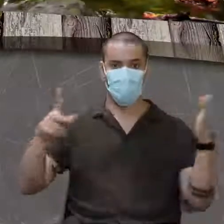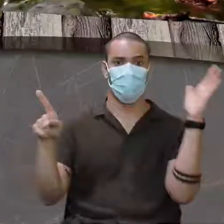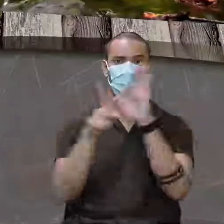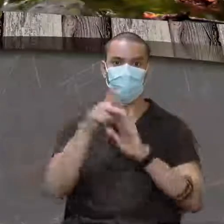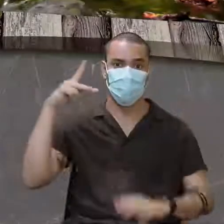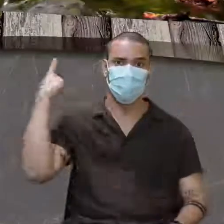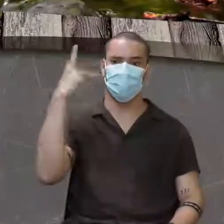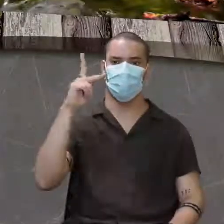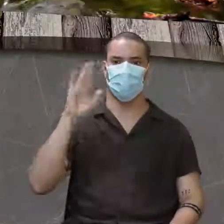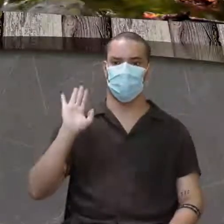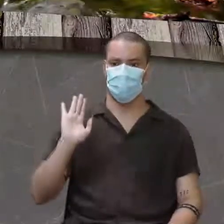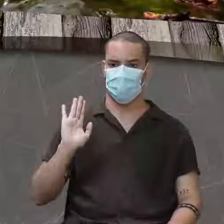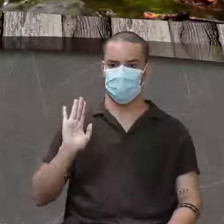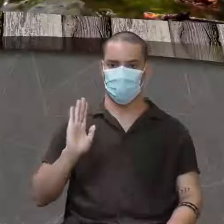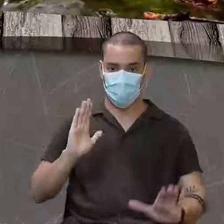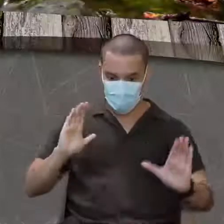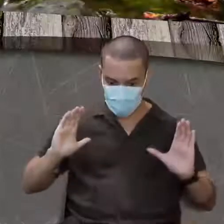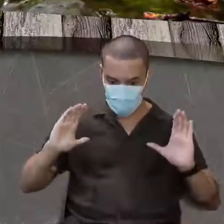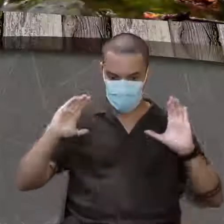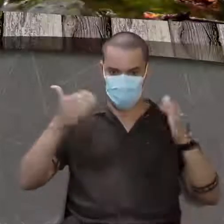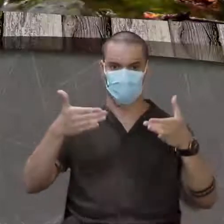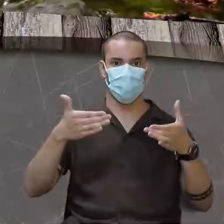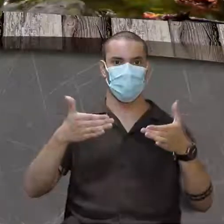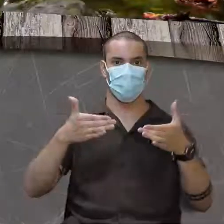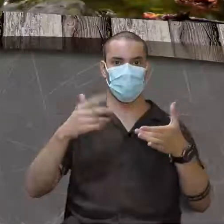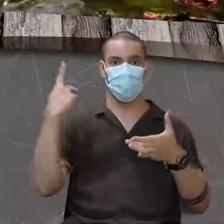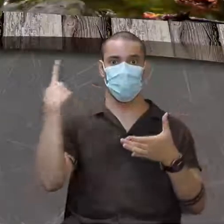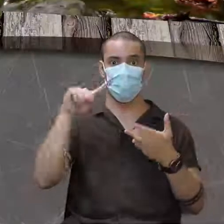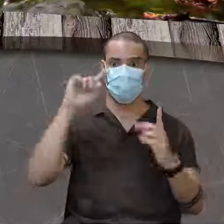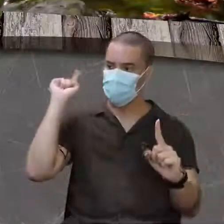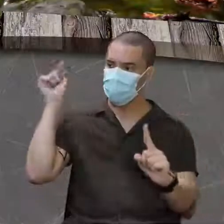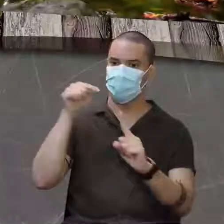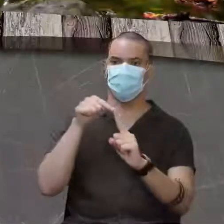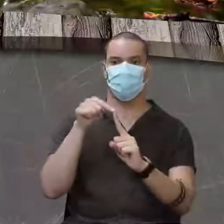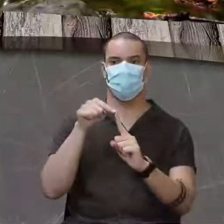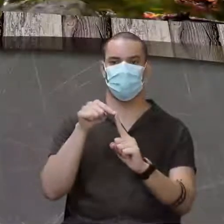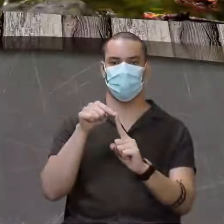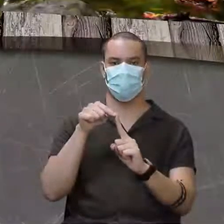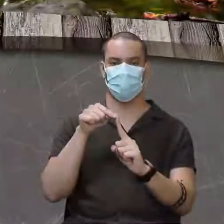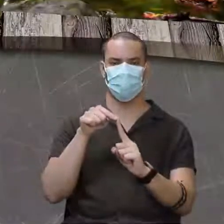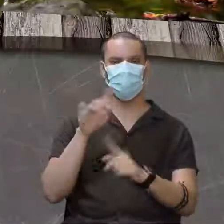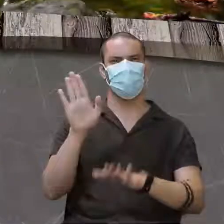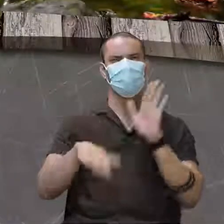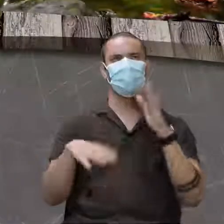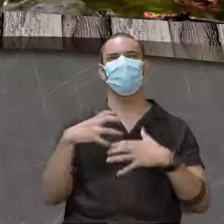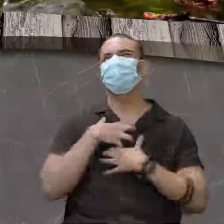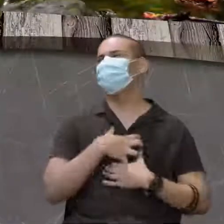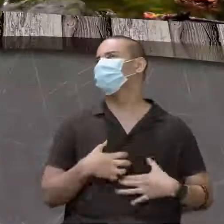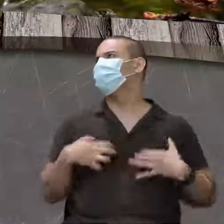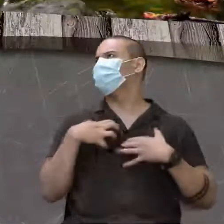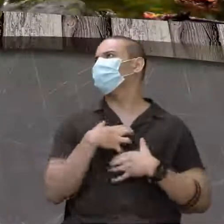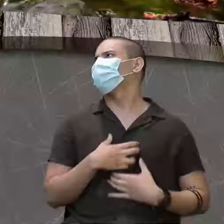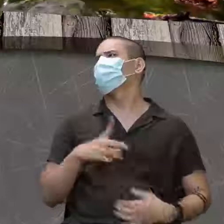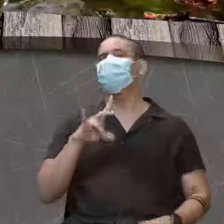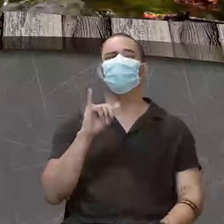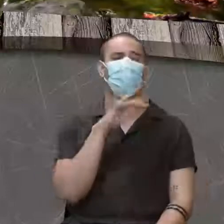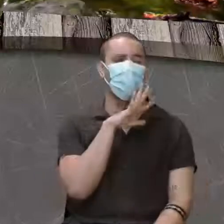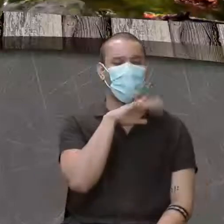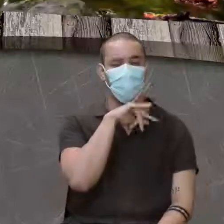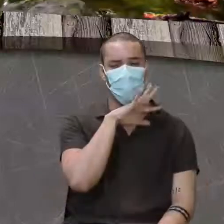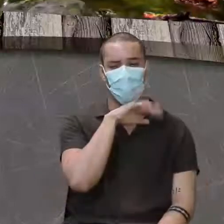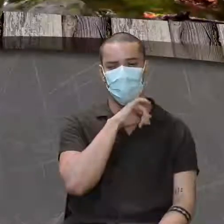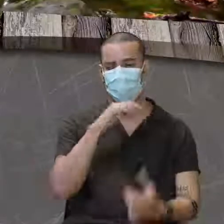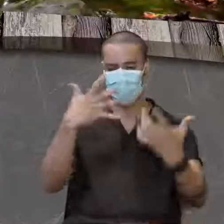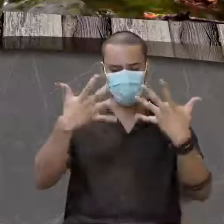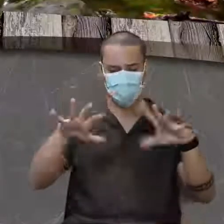quer. Foco no seu objetivo. Tem dia que a gente está tem dia que a gente não